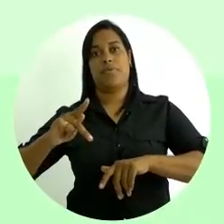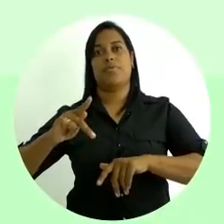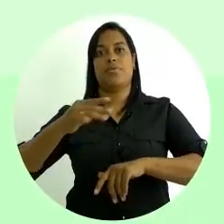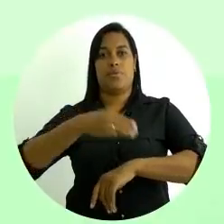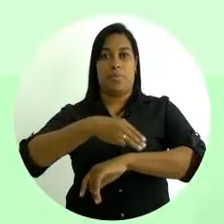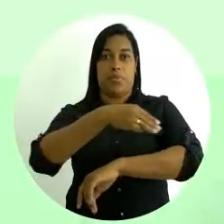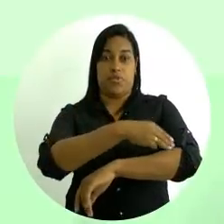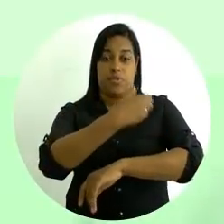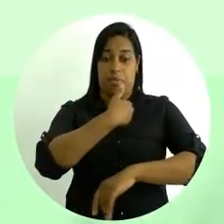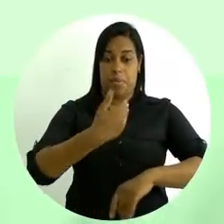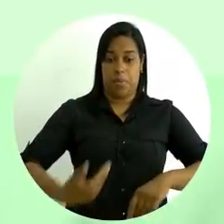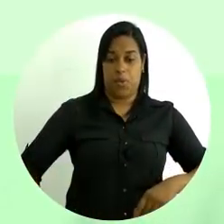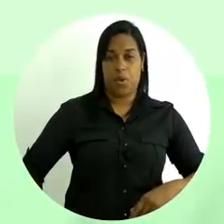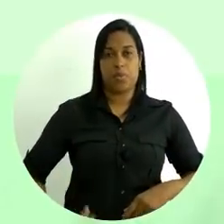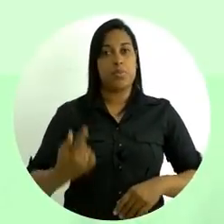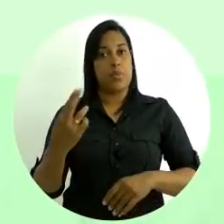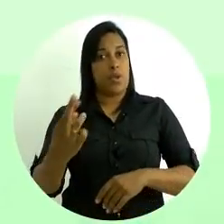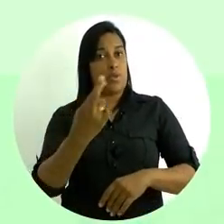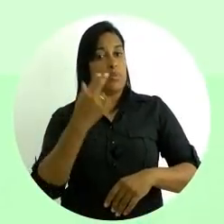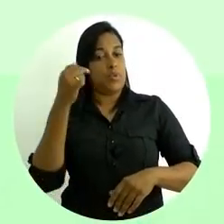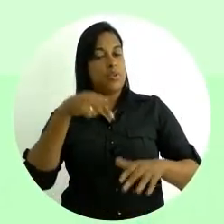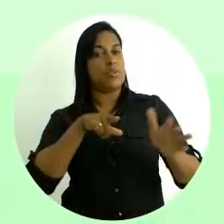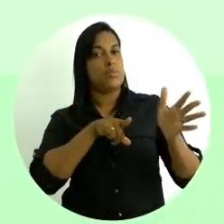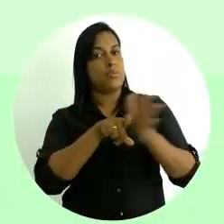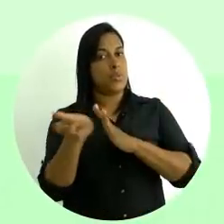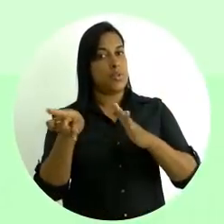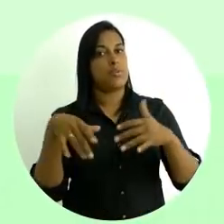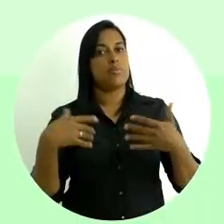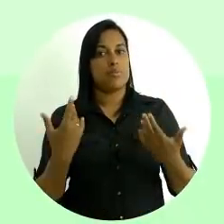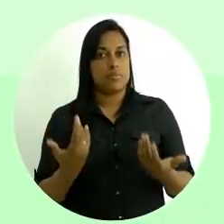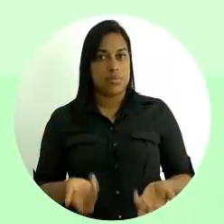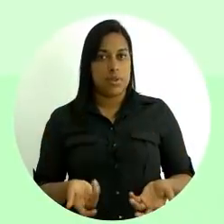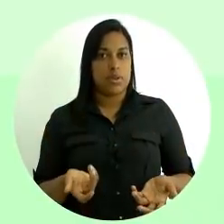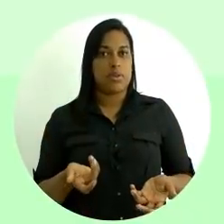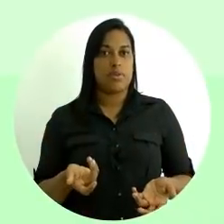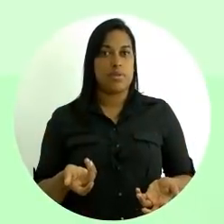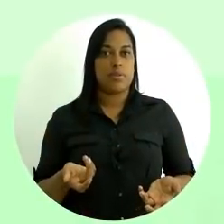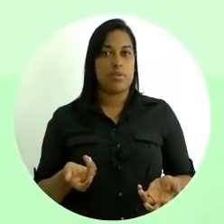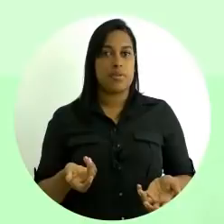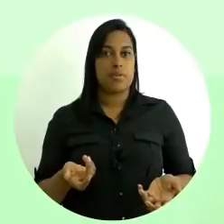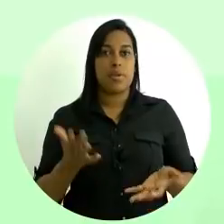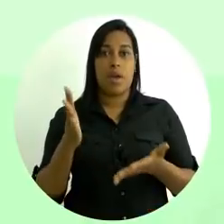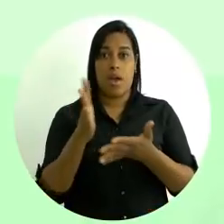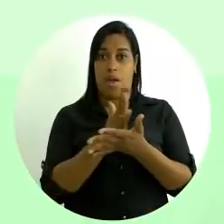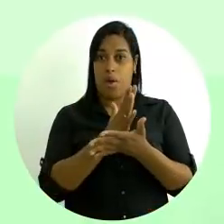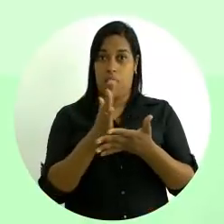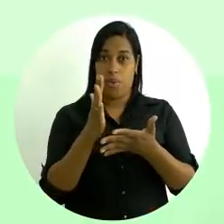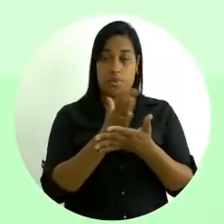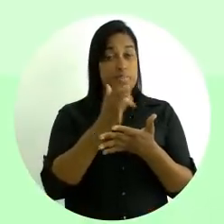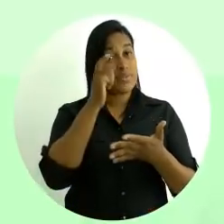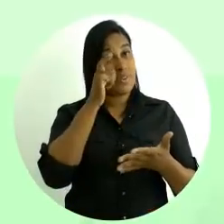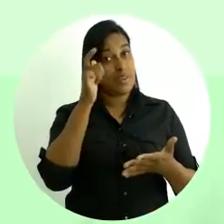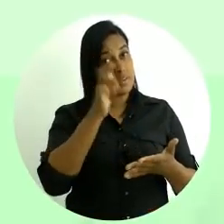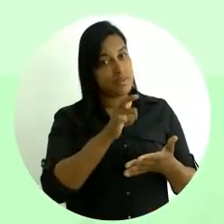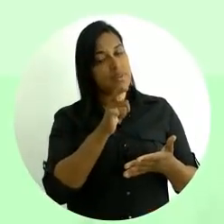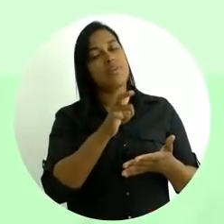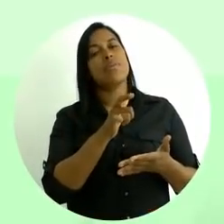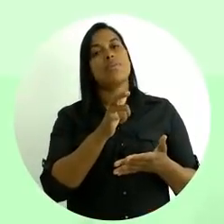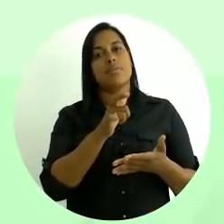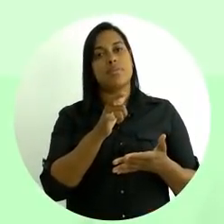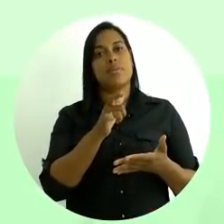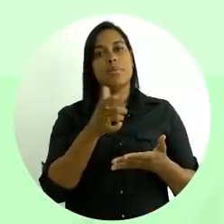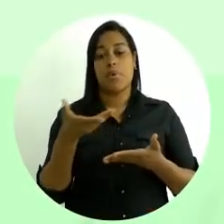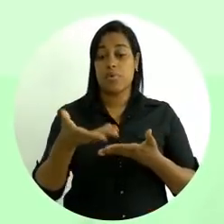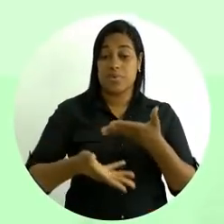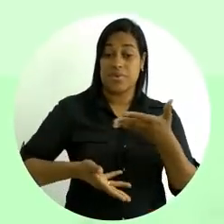do magistério público? Ok? Então, para responder essa pergunta, nós vamos indicar algumas coisas interessantes